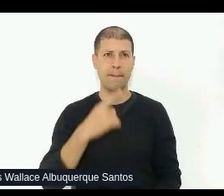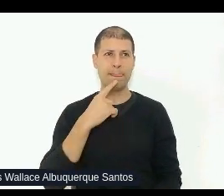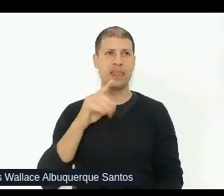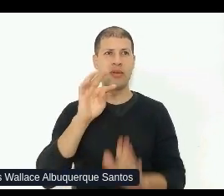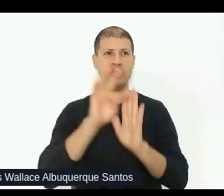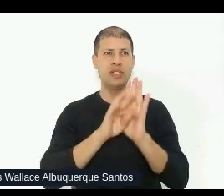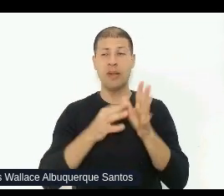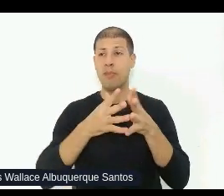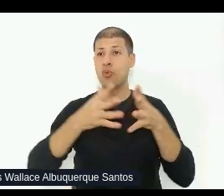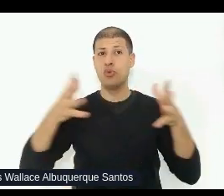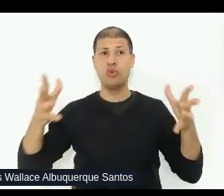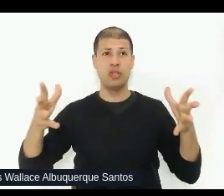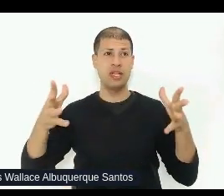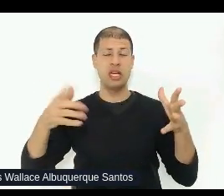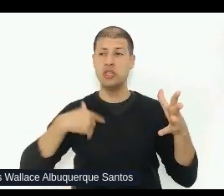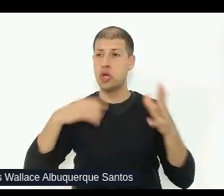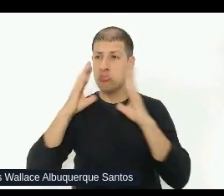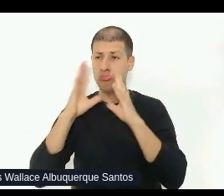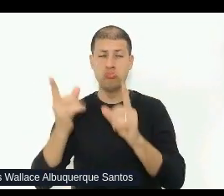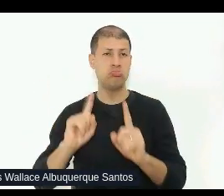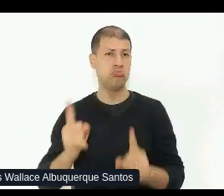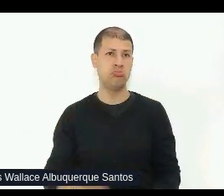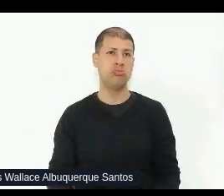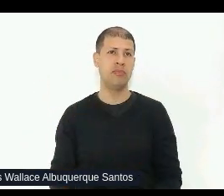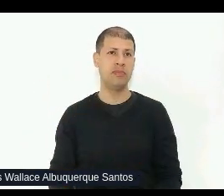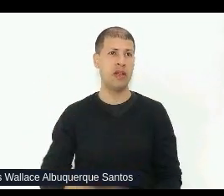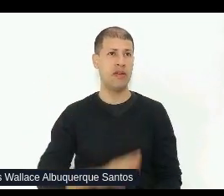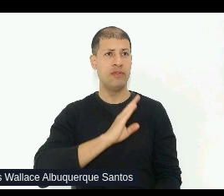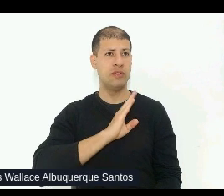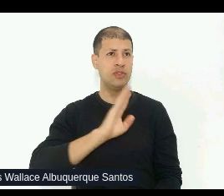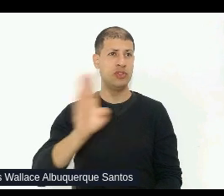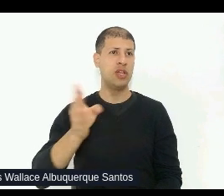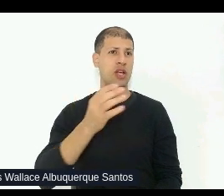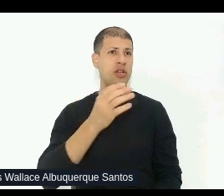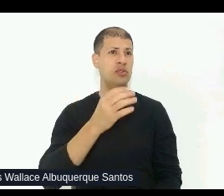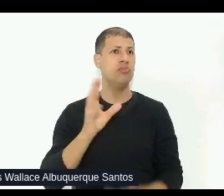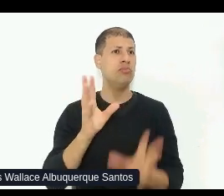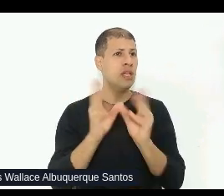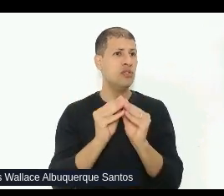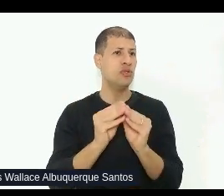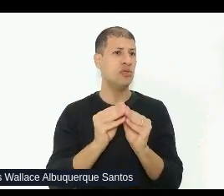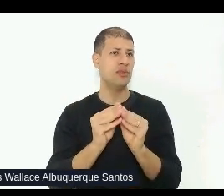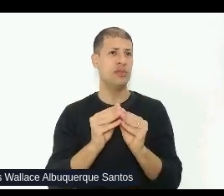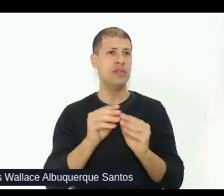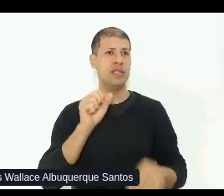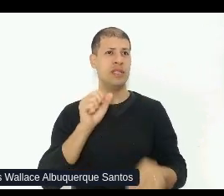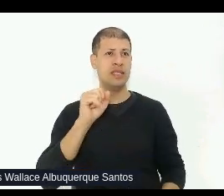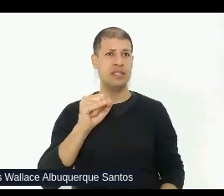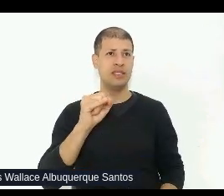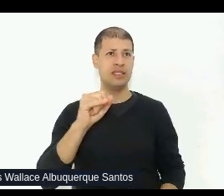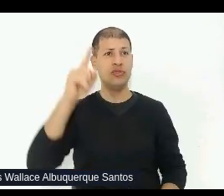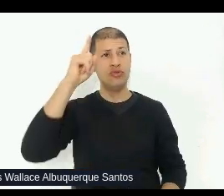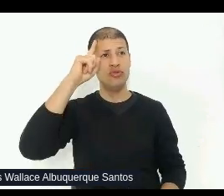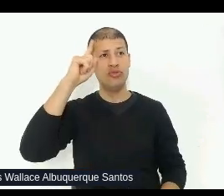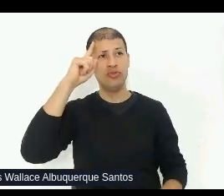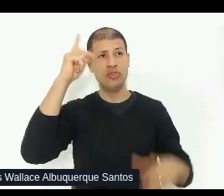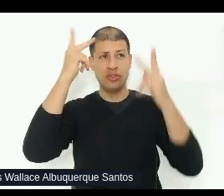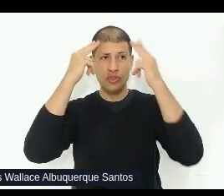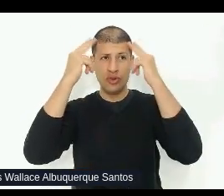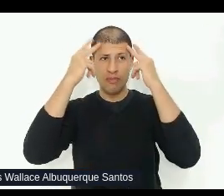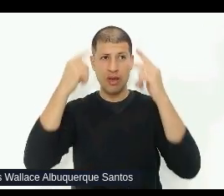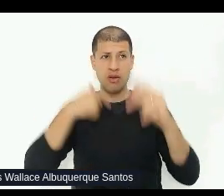grande e não me chamou a atenção. Fui direto para os números para ver o resumo. Se fosse um dia normal, eu não iria acessar dicas e me